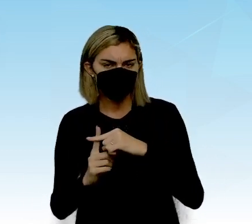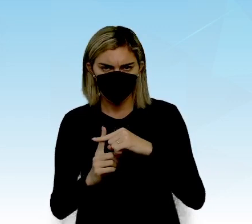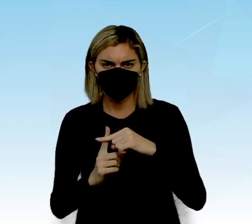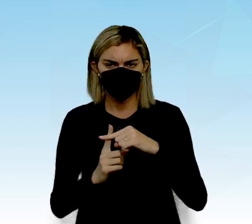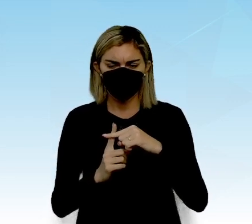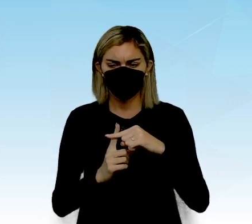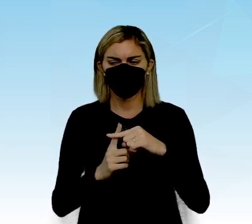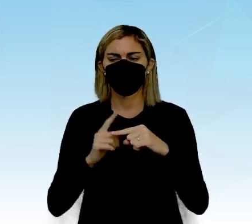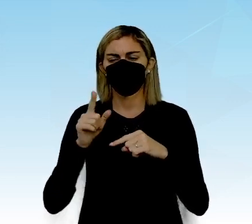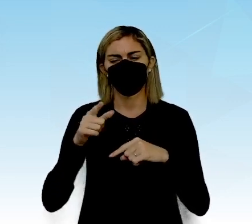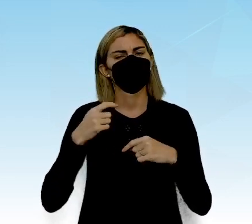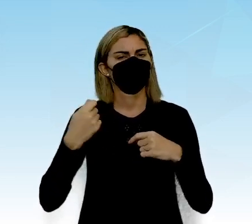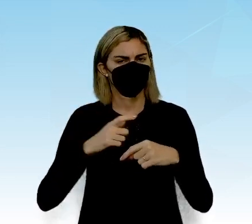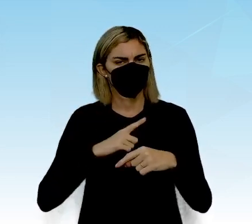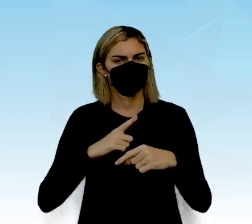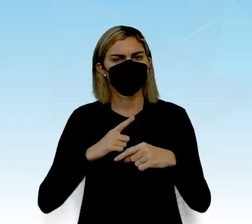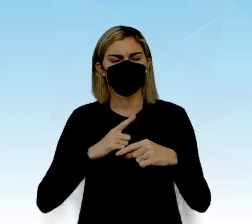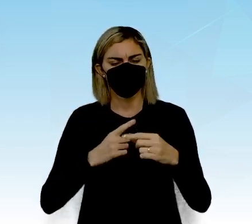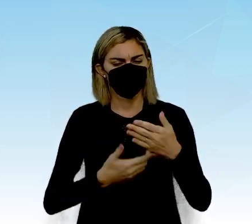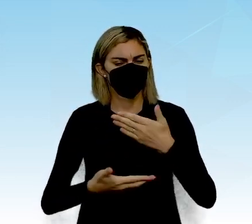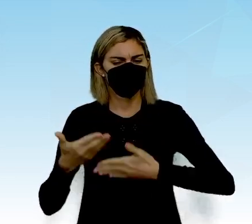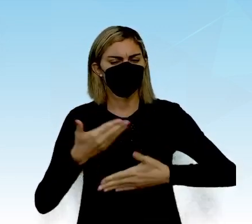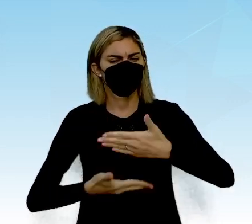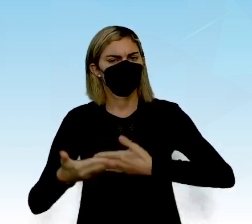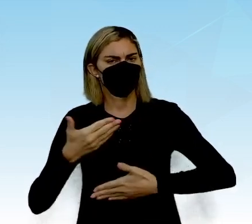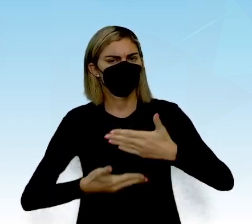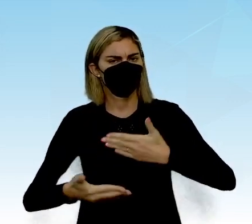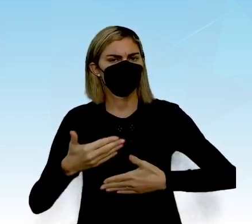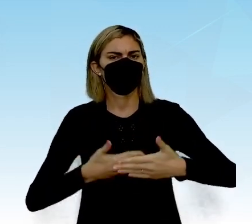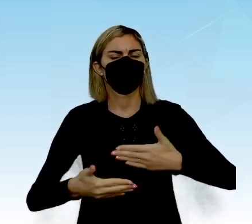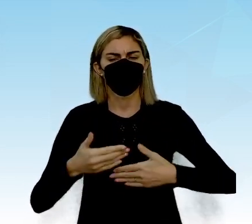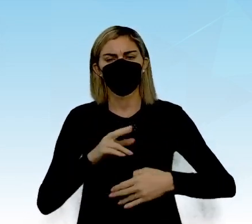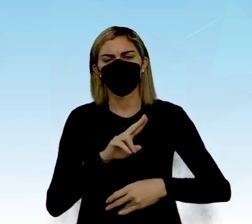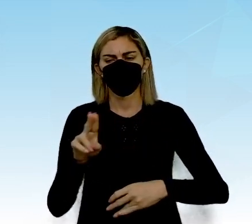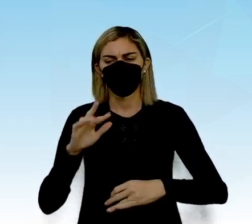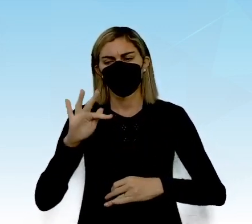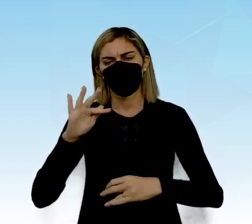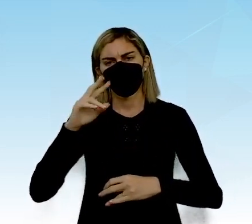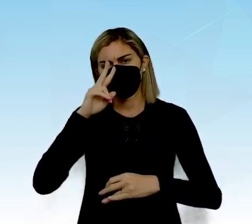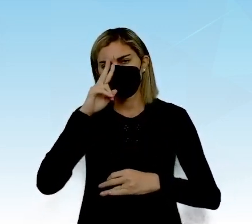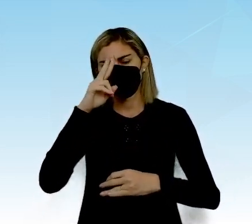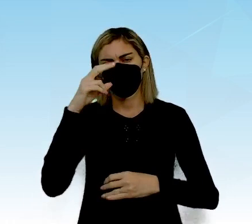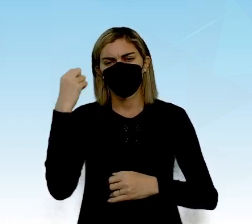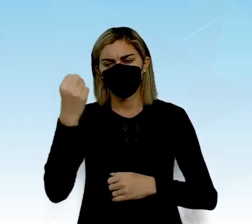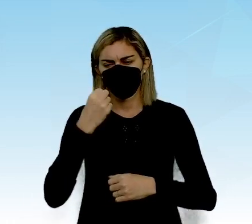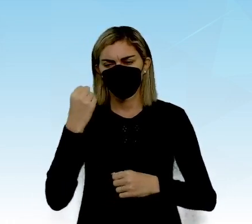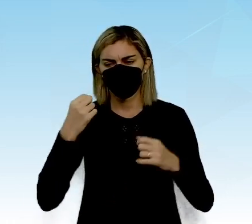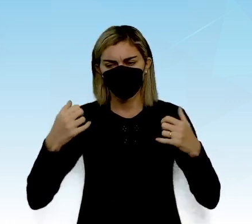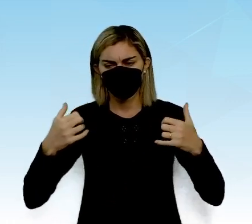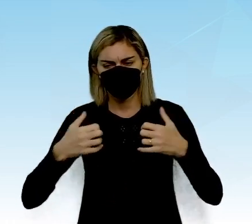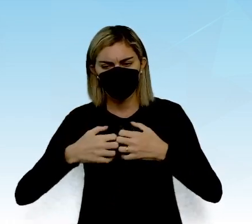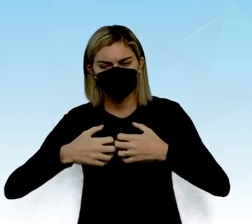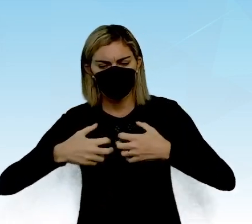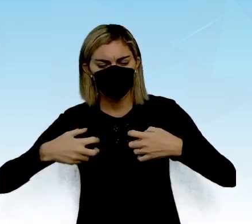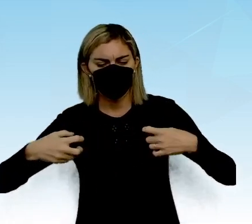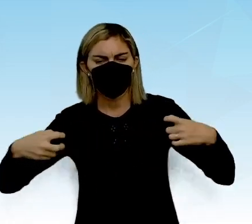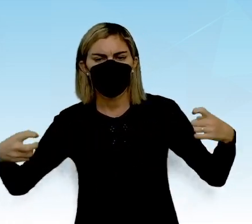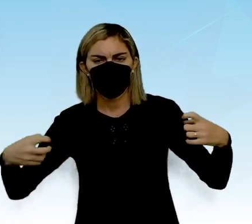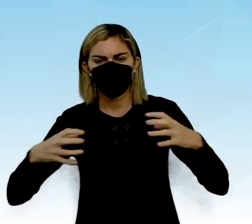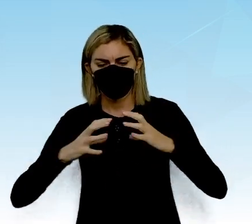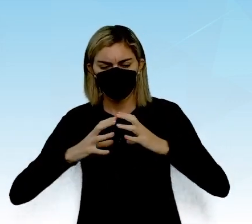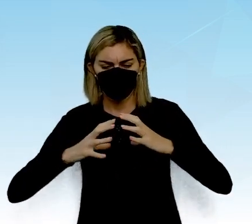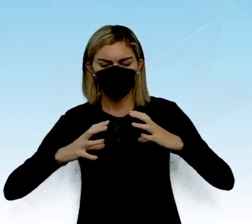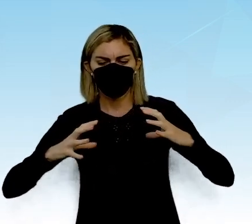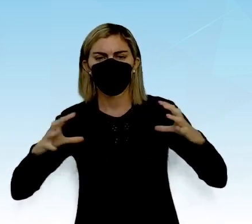positivas, existe uma interação entre elas, que é chamada força repulsiva. Segundo a lei de Coulomb,